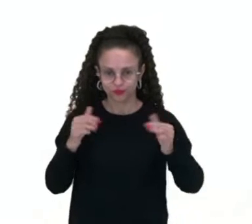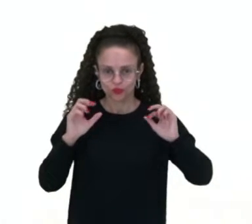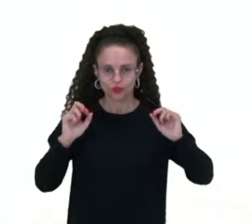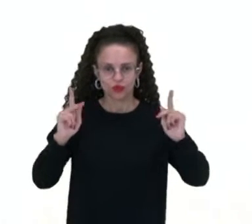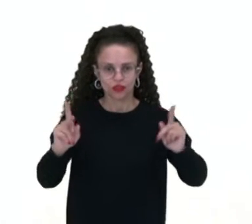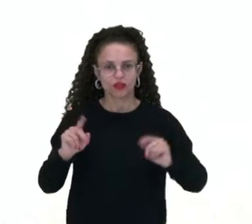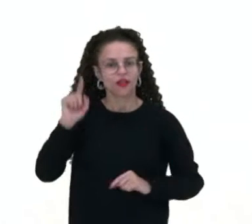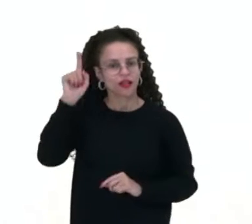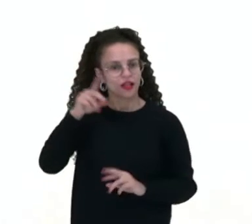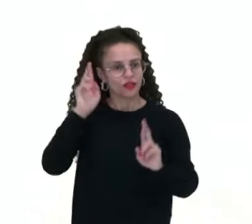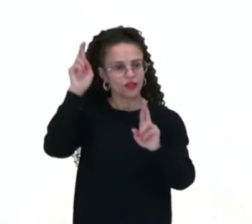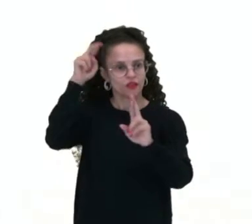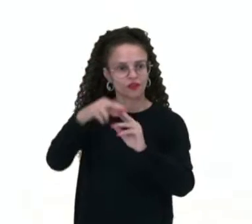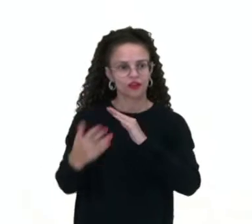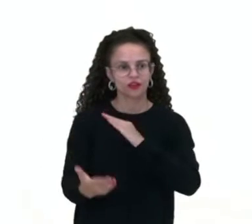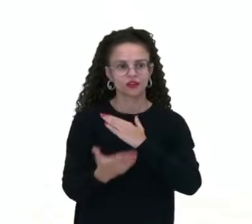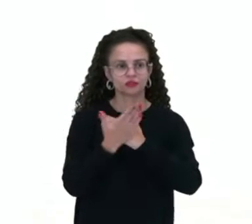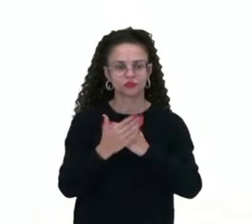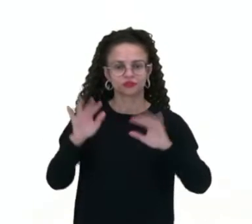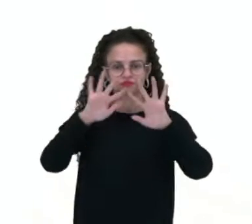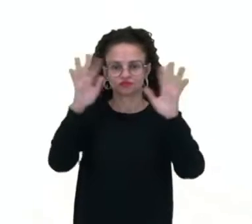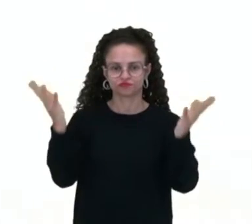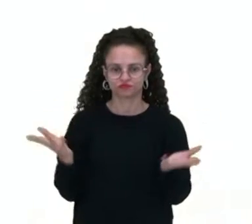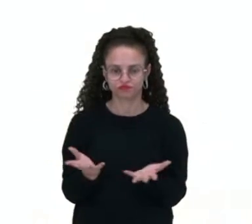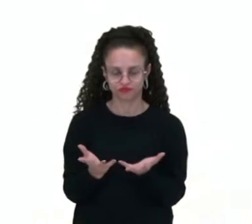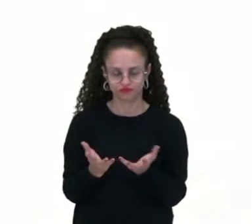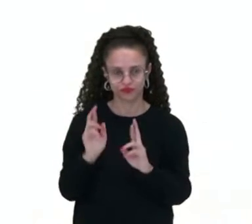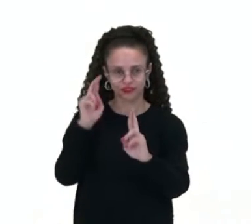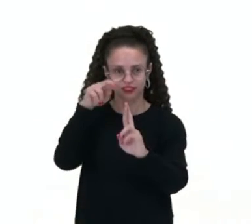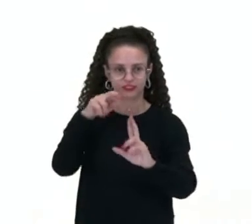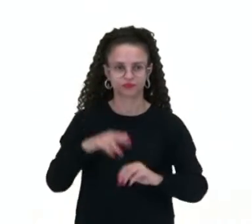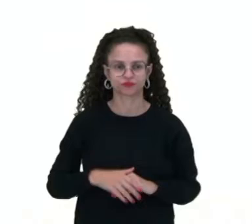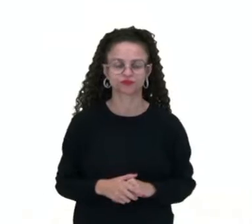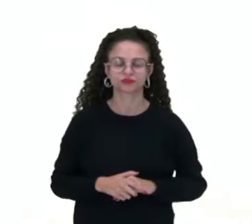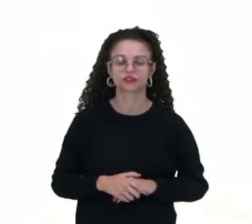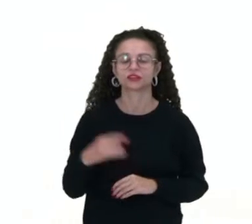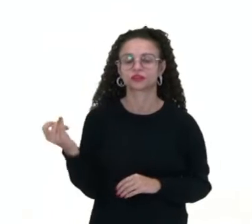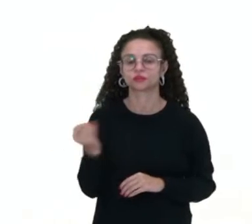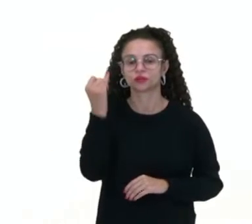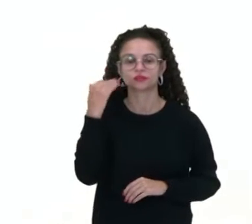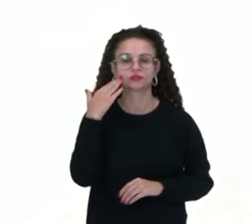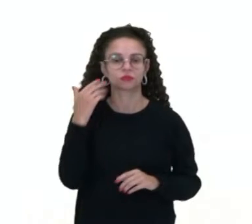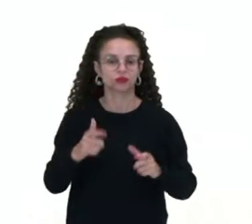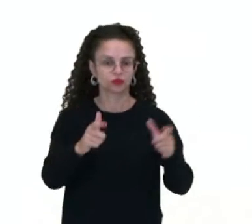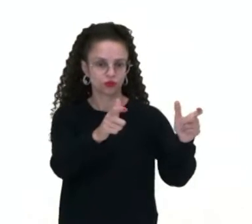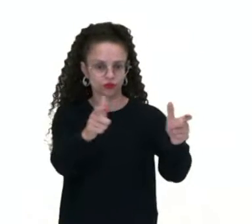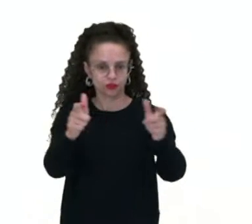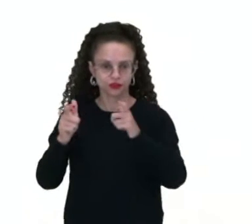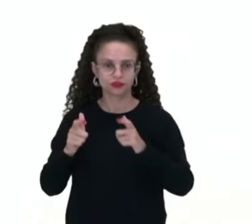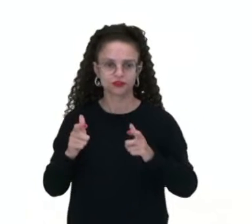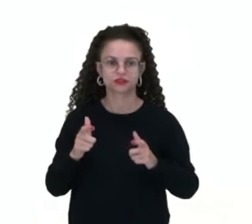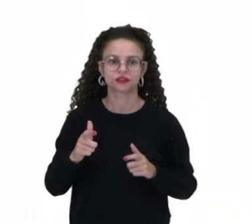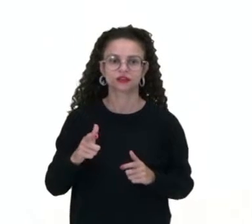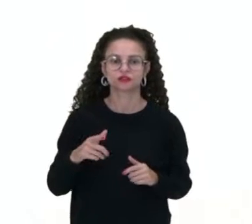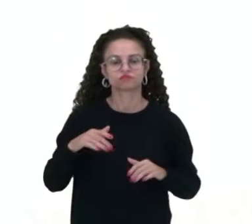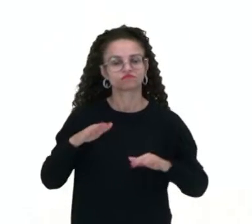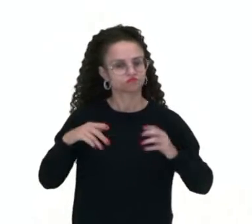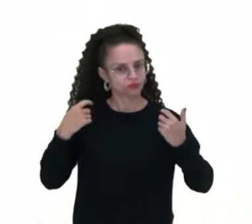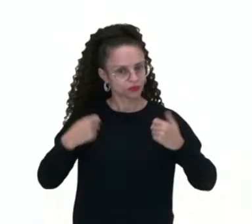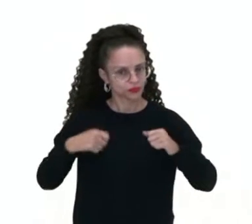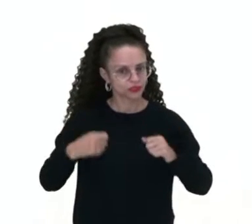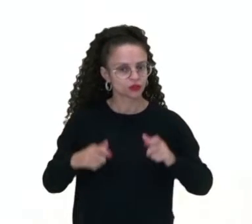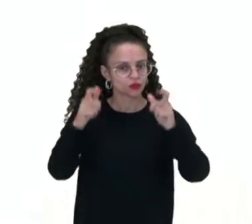pontos aí que nos ajudam a se referenciar. Então é importante saber que a localização costuma depender então de um quadro de